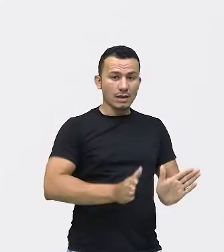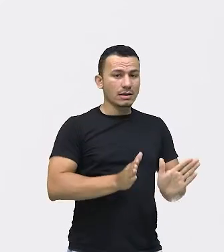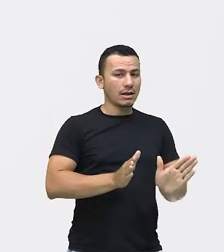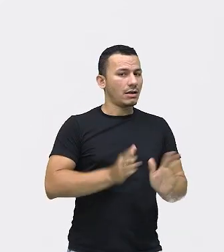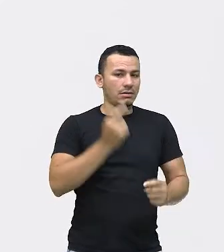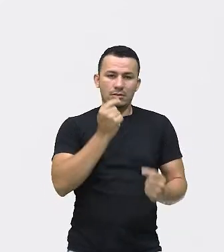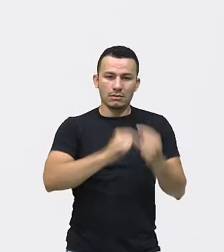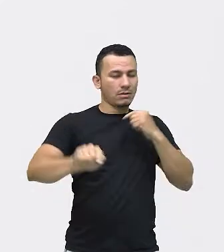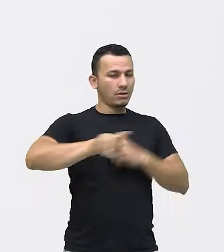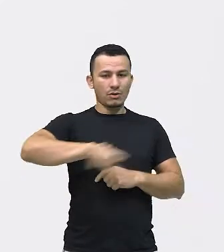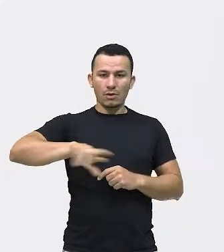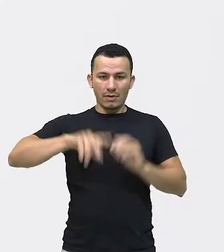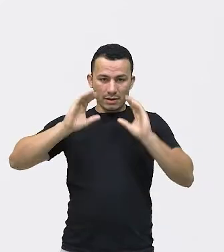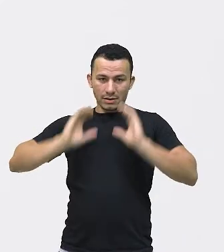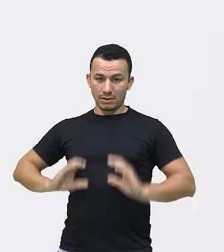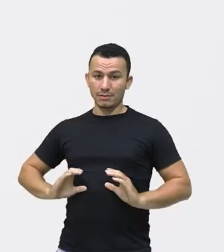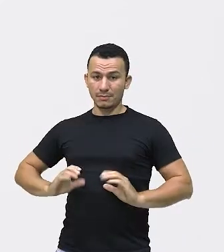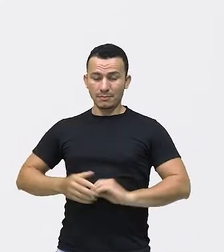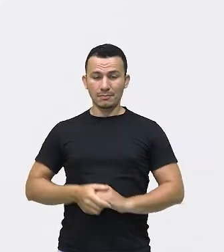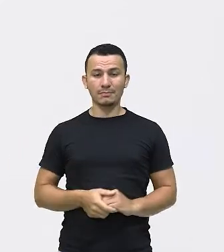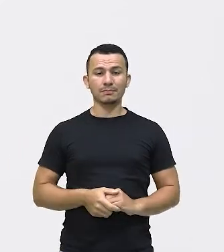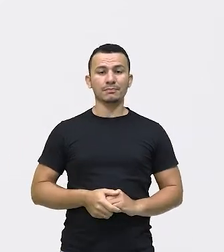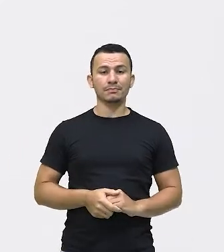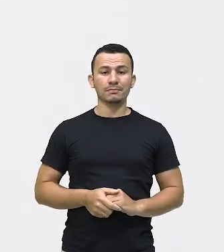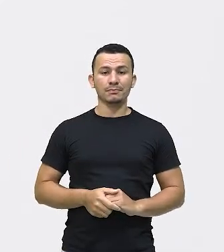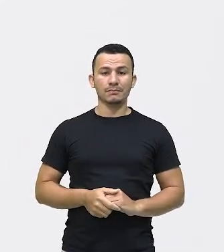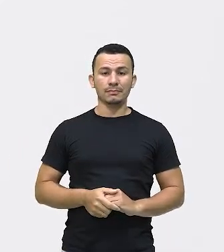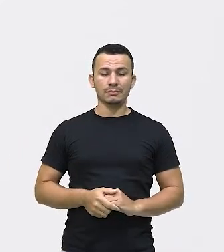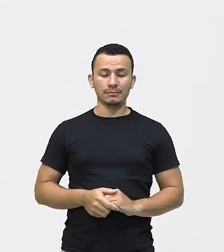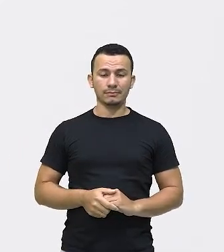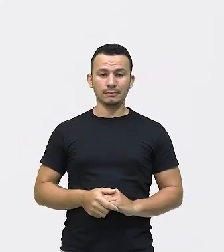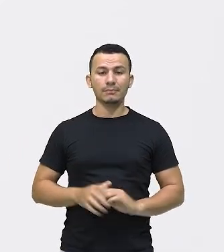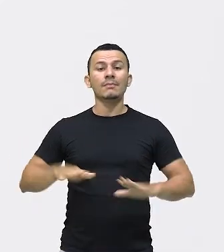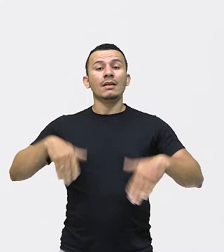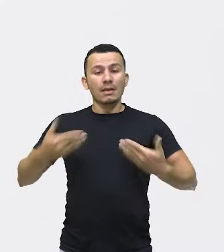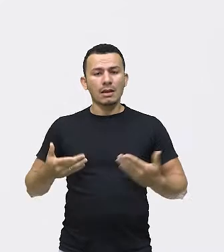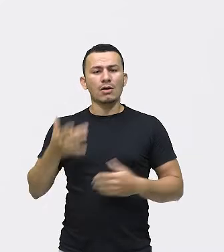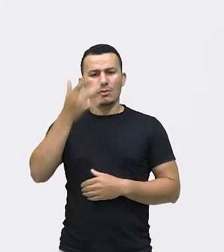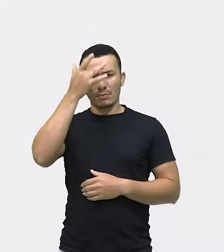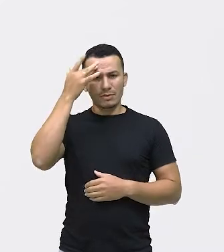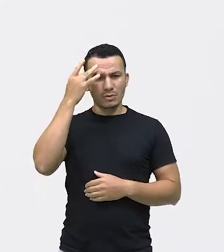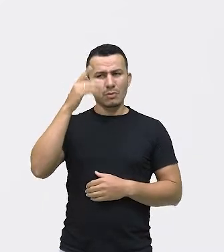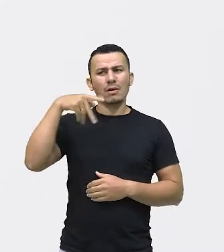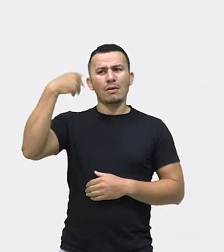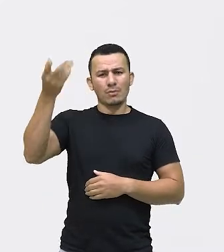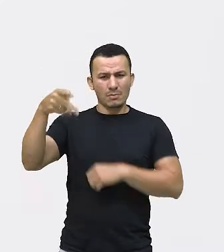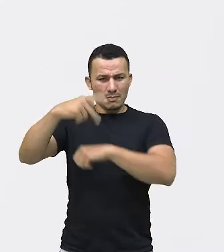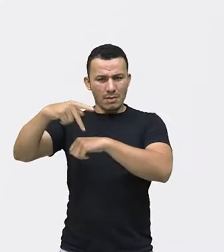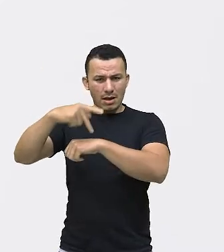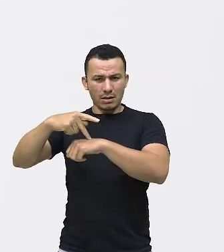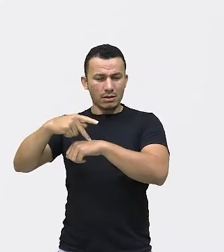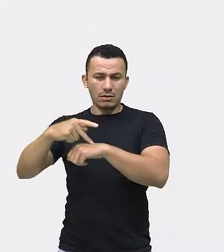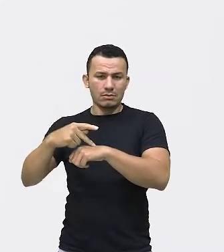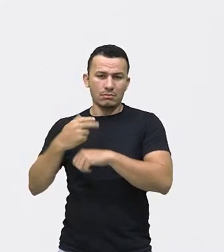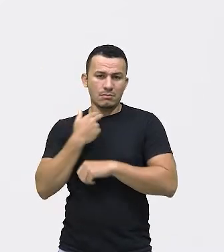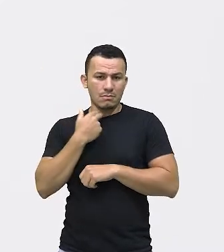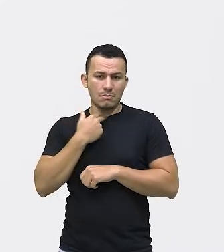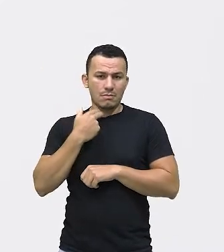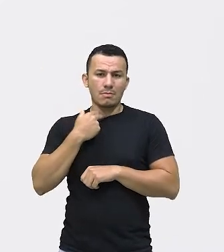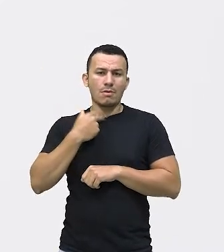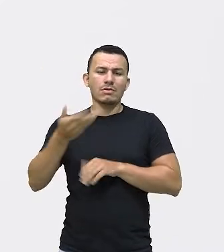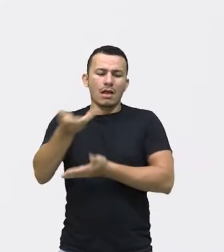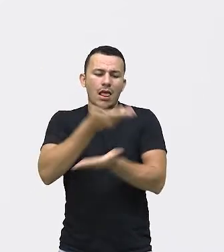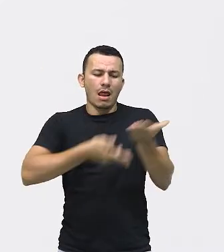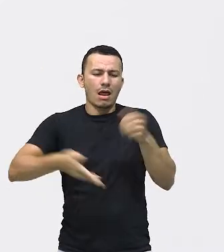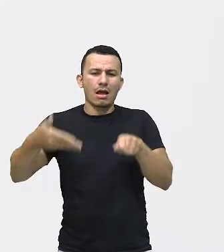não era considerado cidadão. Logo, os estrangeiros não podiam